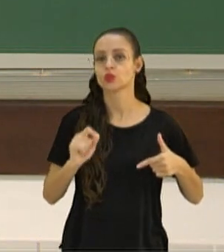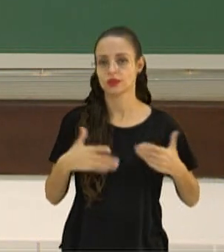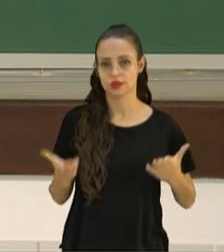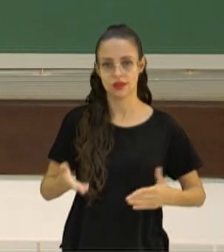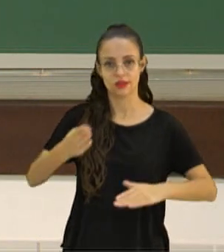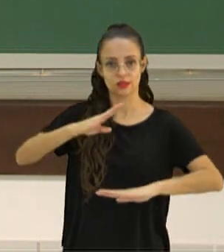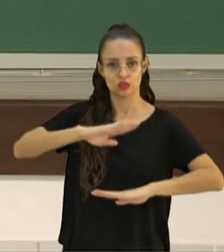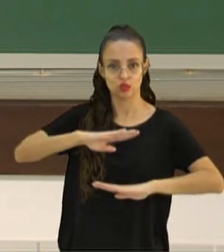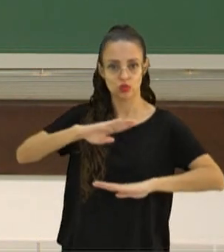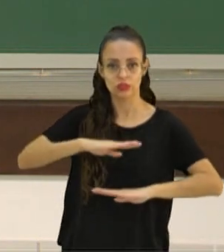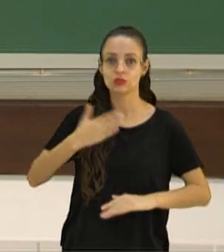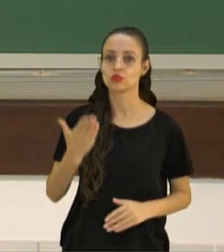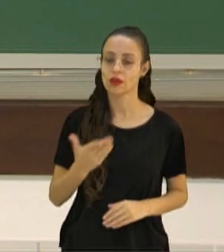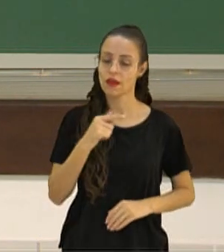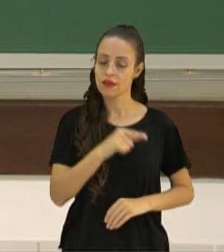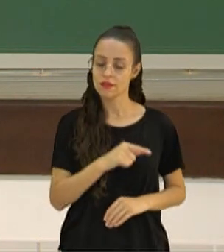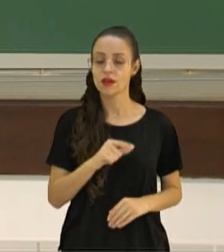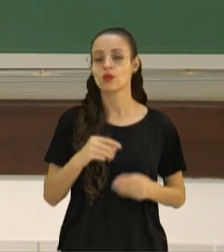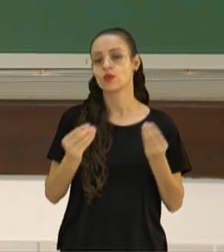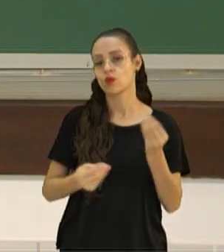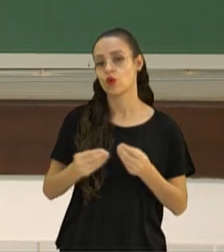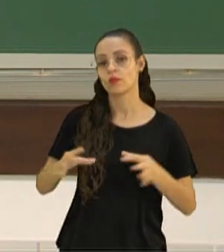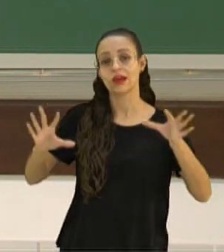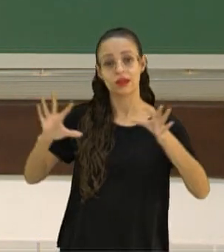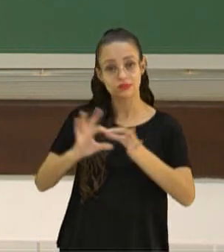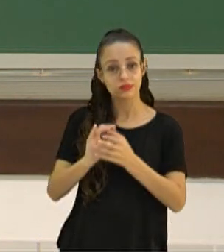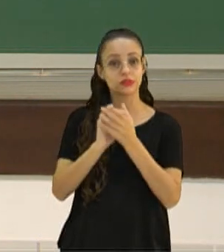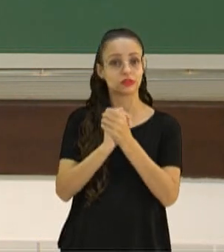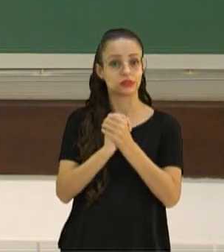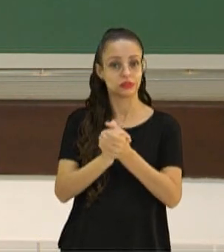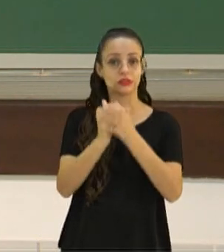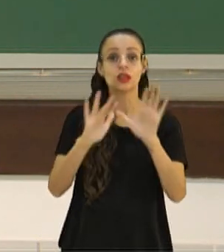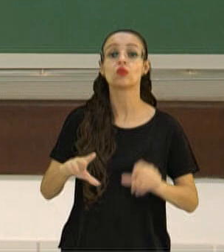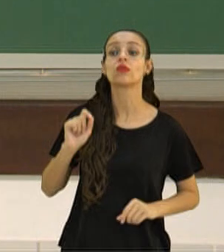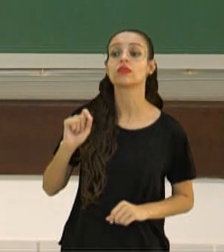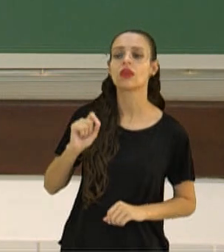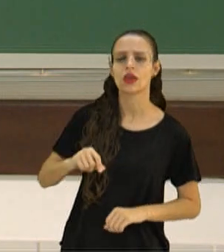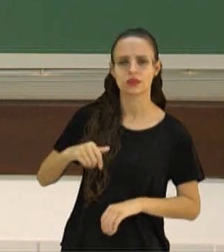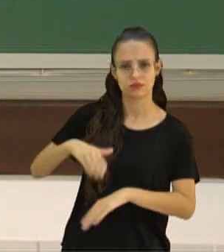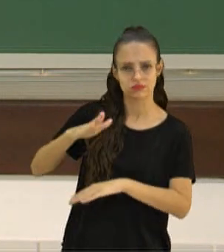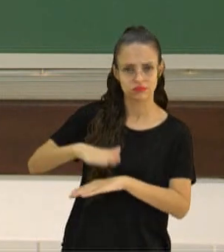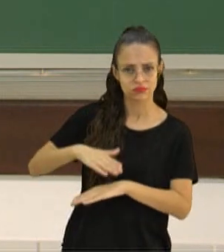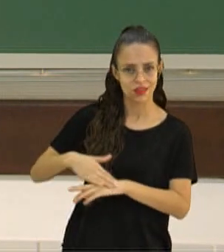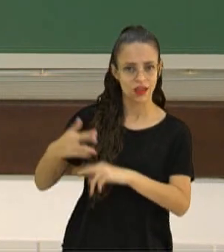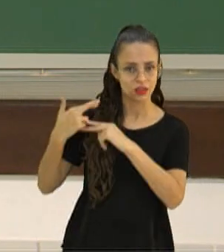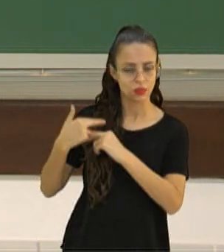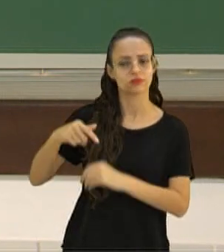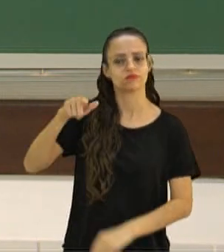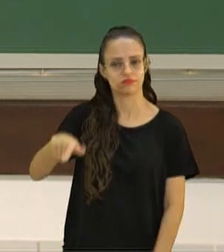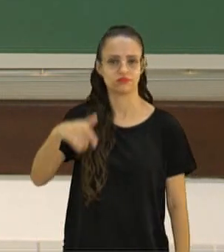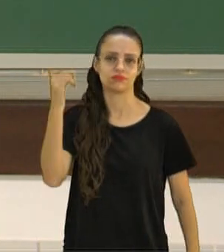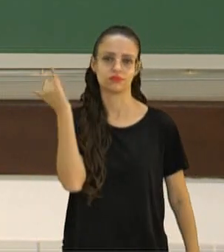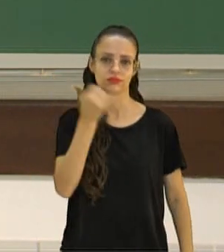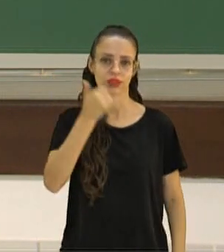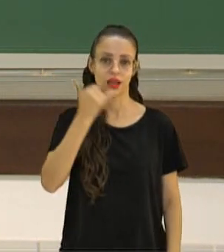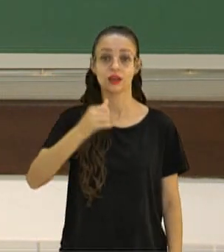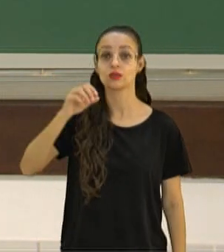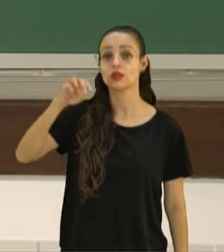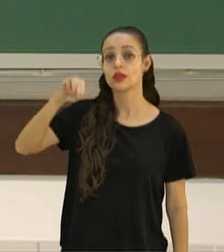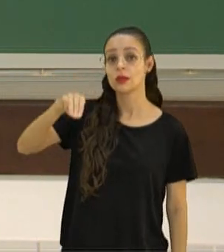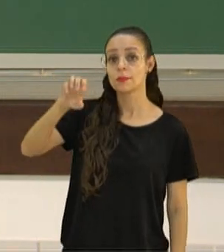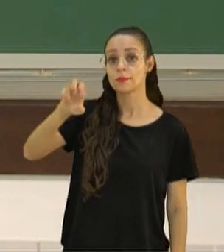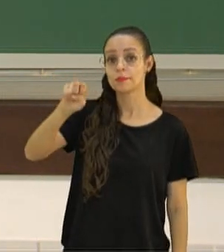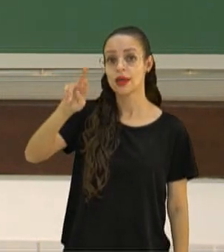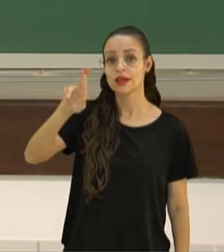situação aleatória presente no jogo se dá através dos dados, E quem joga esses dados? O narrador, o jogador mestre. Por isso que ele utiliza